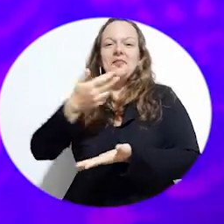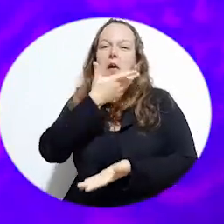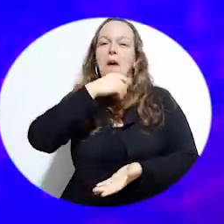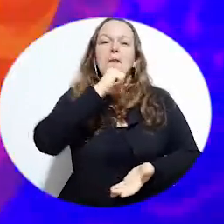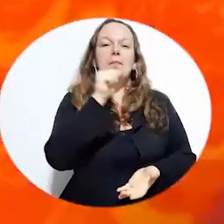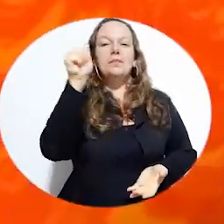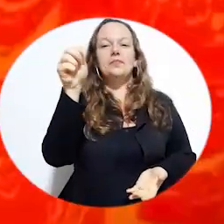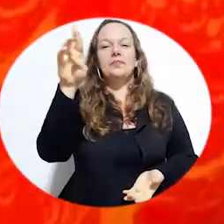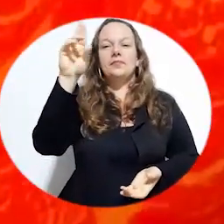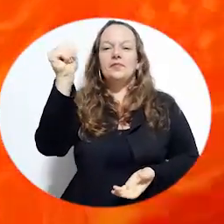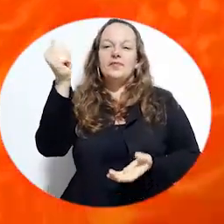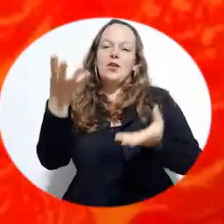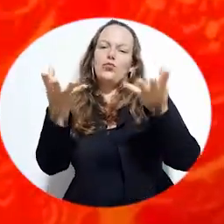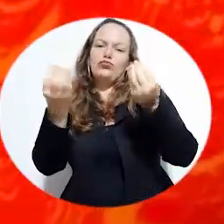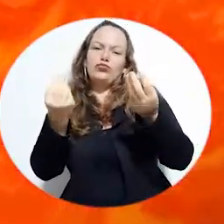Abraão tem